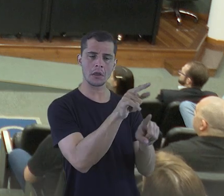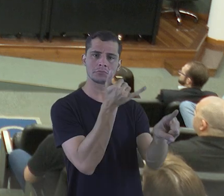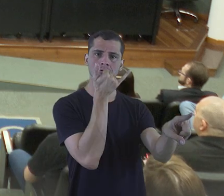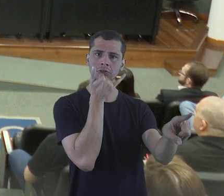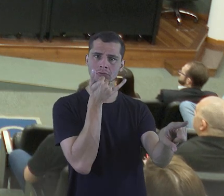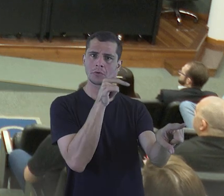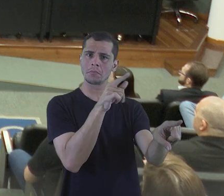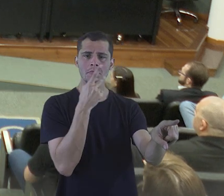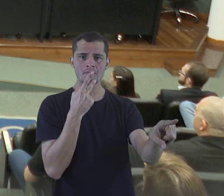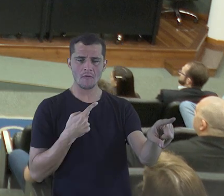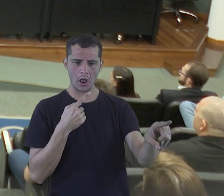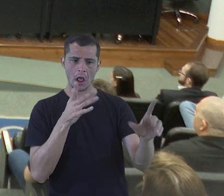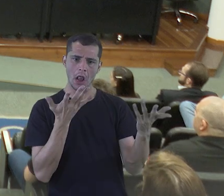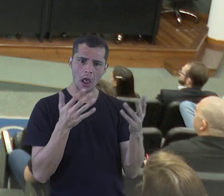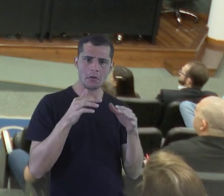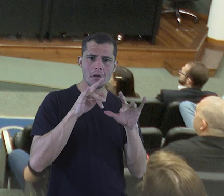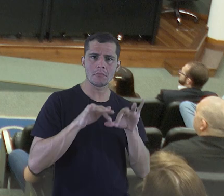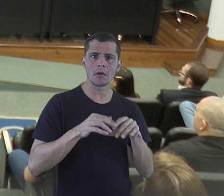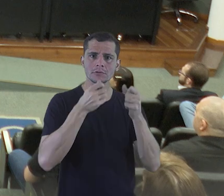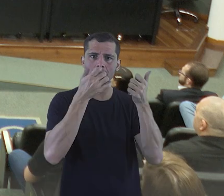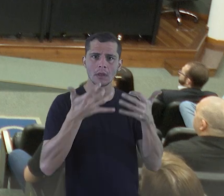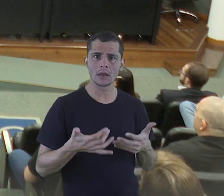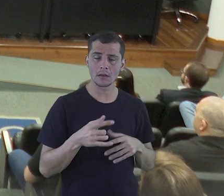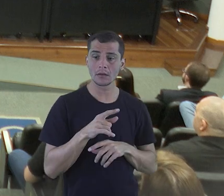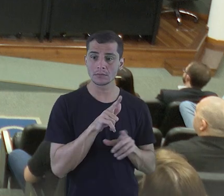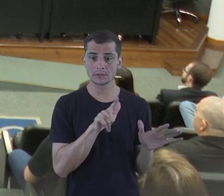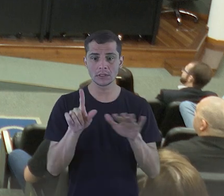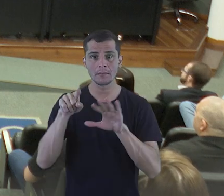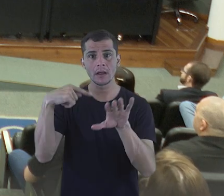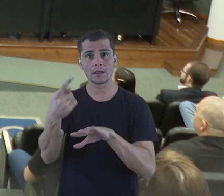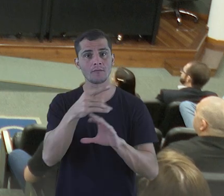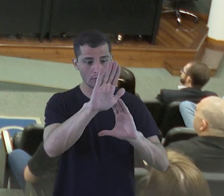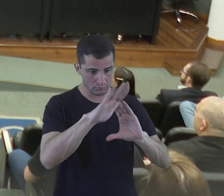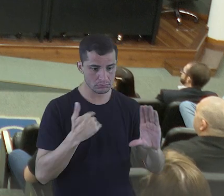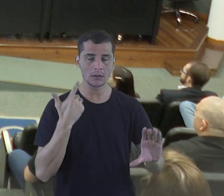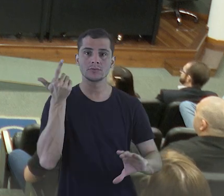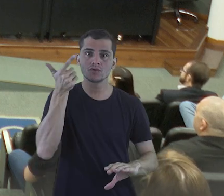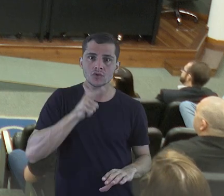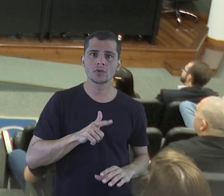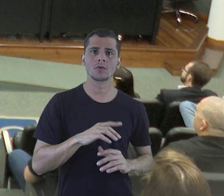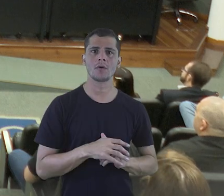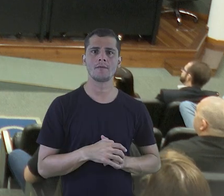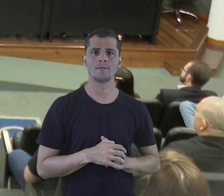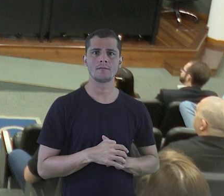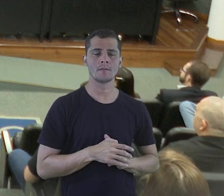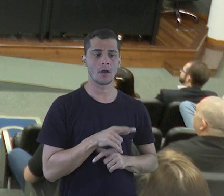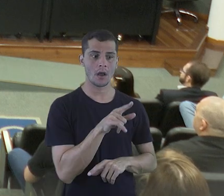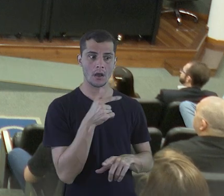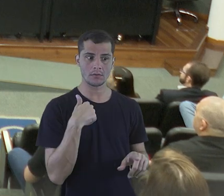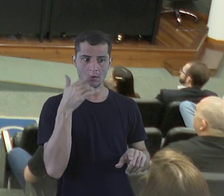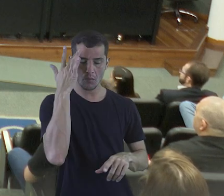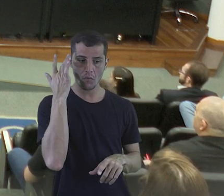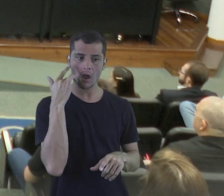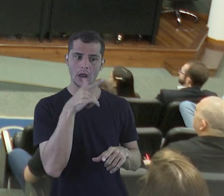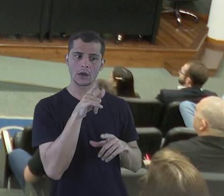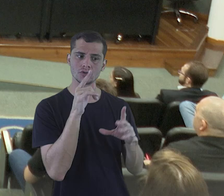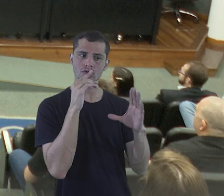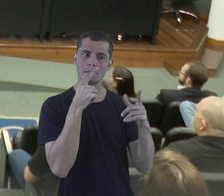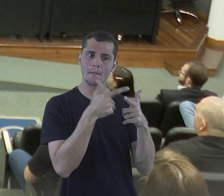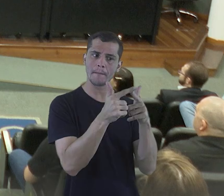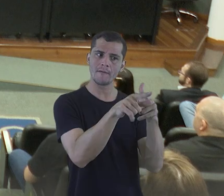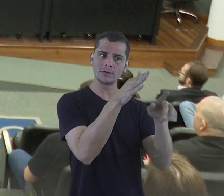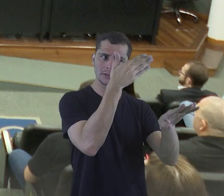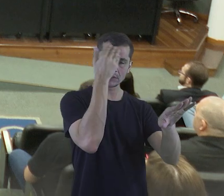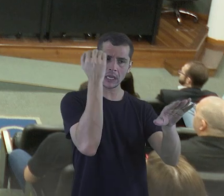doutor e etc e uma semana depois e-mail de novo ó acho que houve um problema você